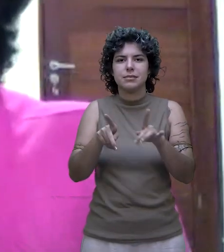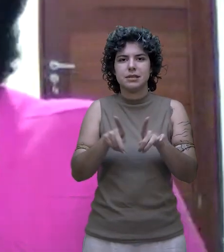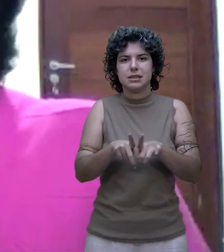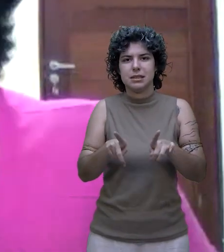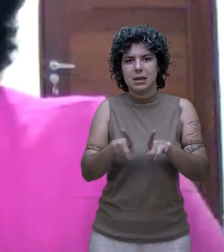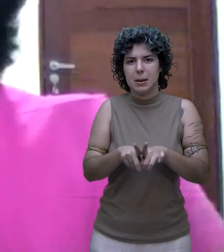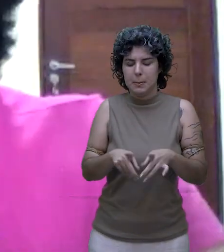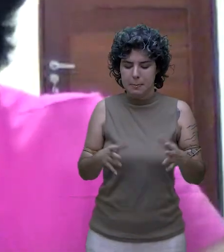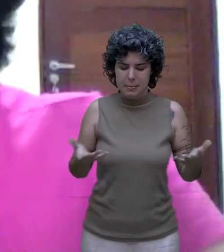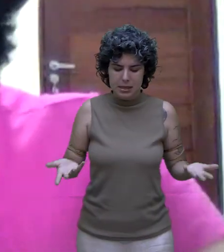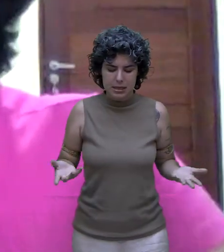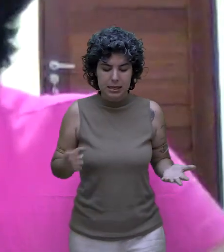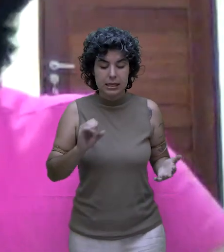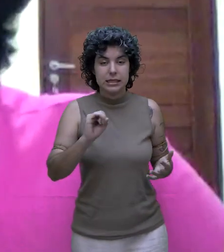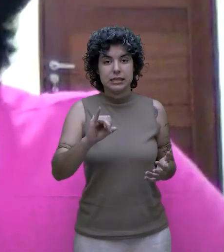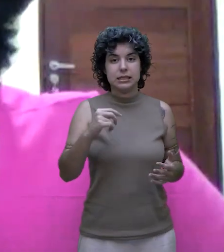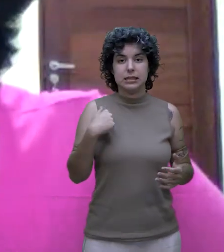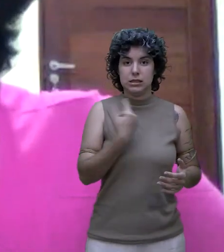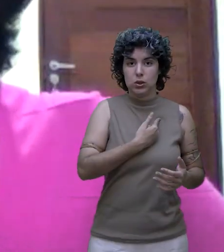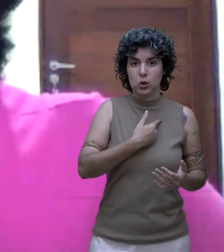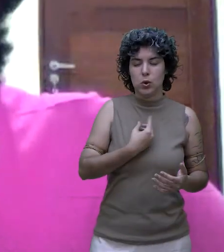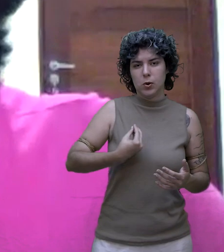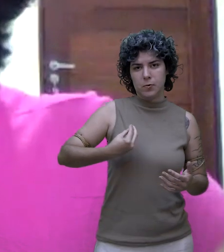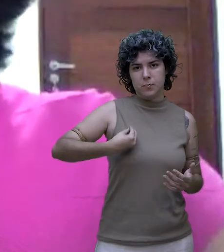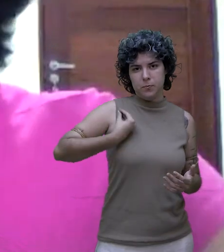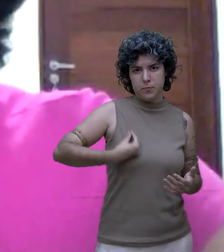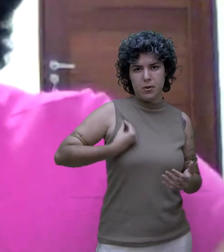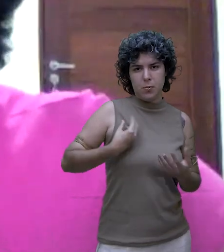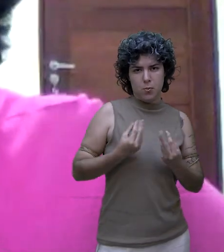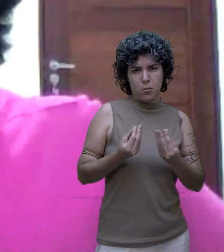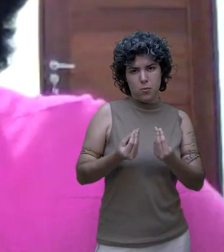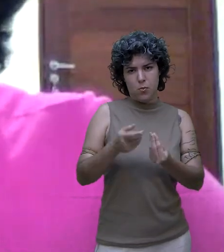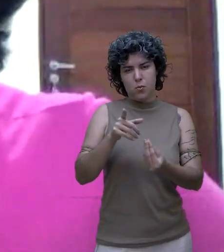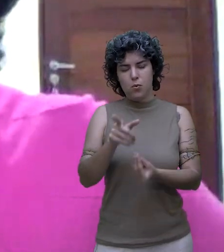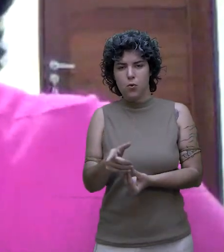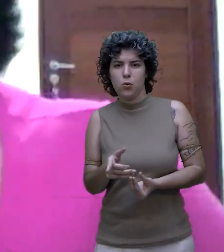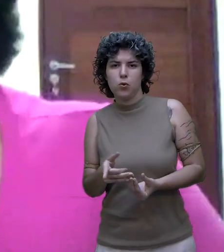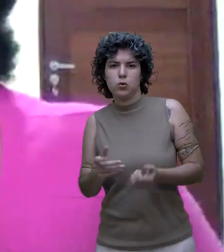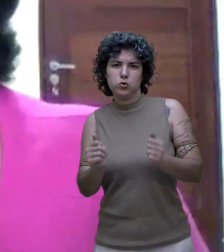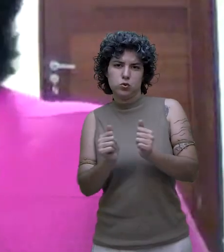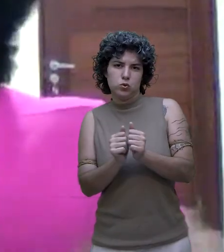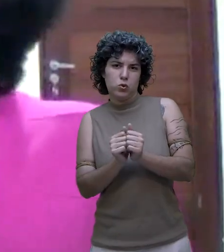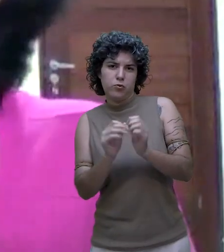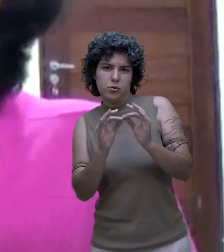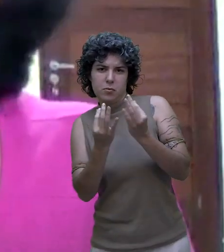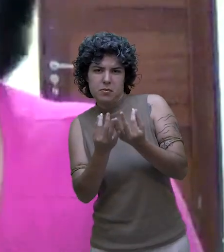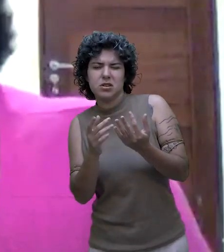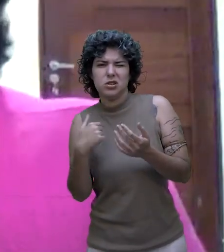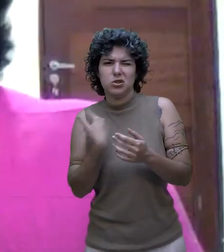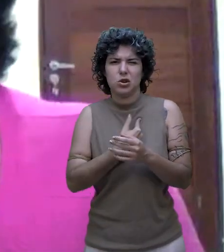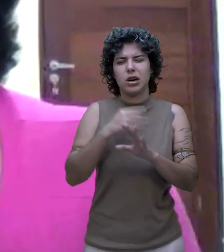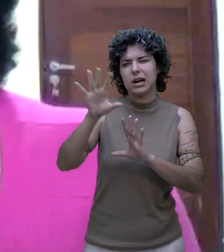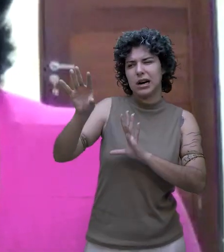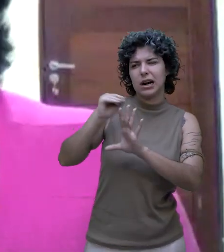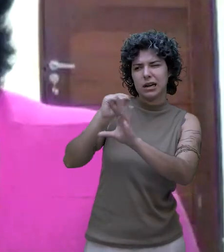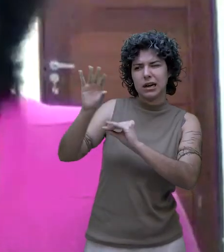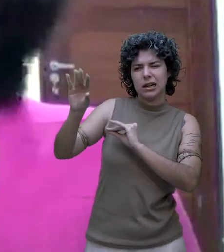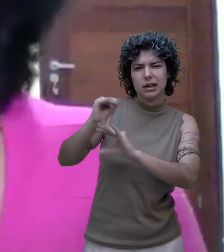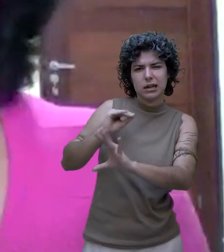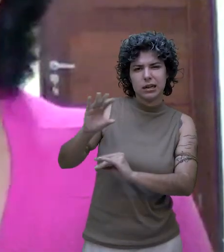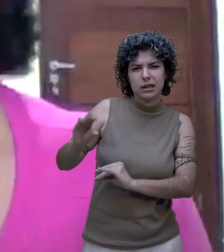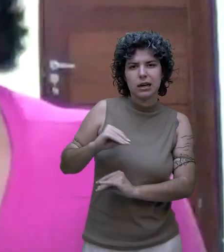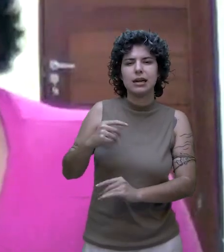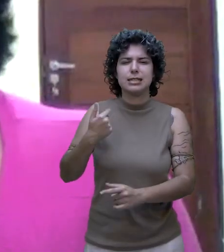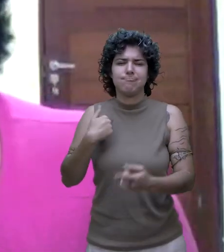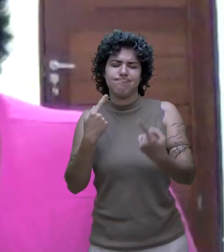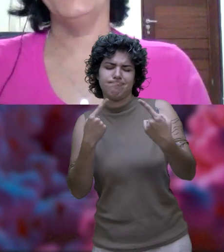nossa família, a gente pega os sotaques, os ditados, as gírias, as coisas. Aí eu falei, cara, por que eu não vou dar uma alfinetada?